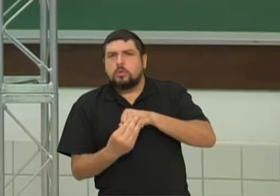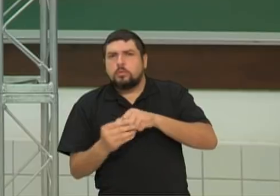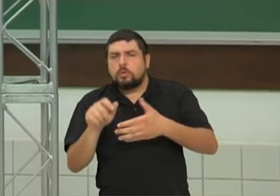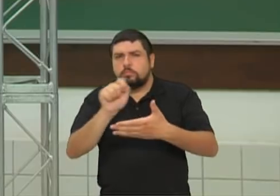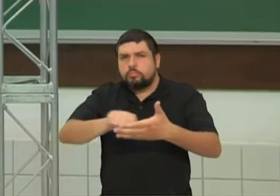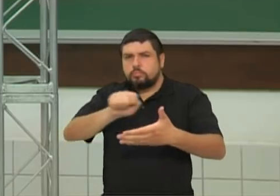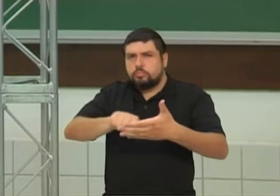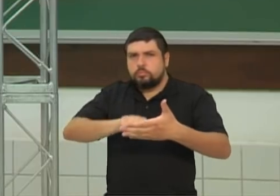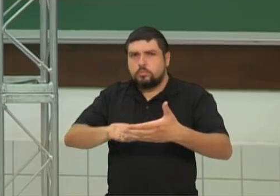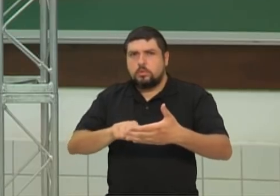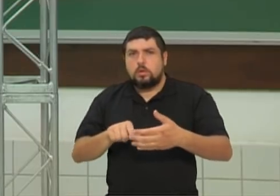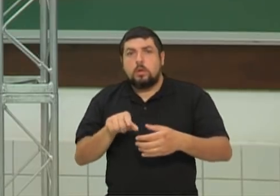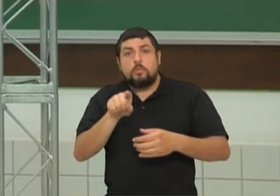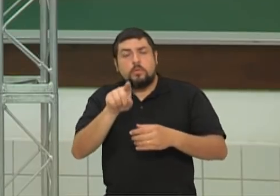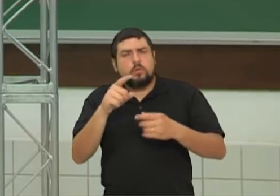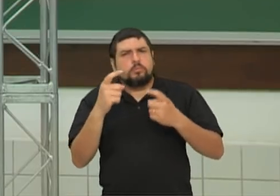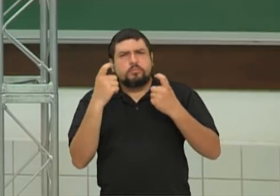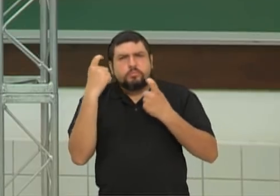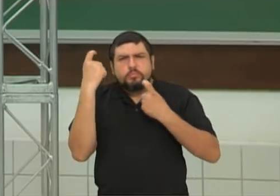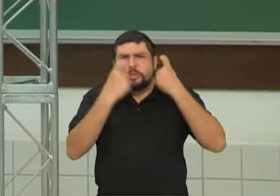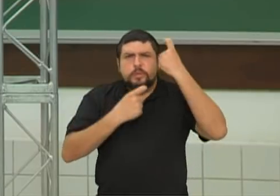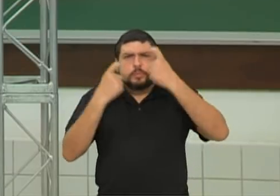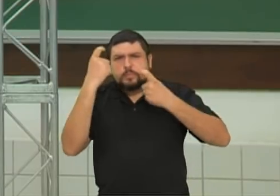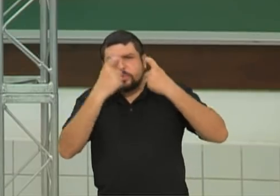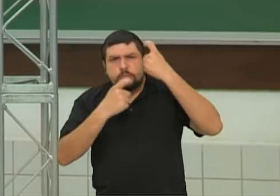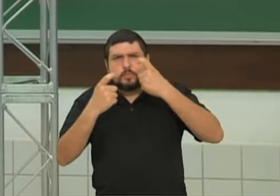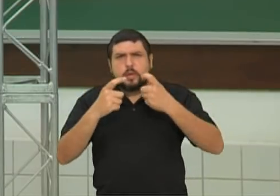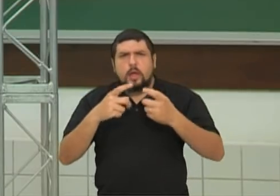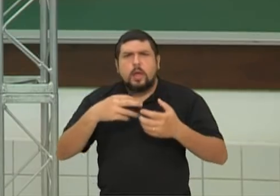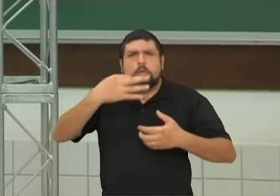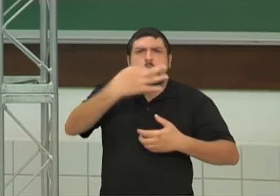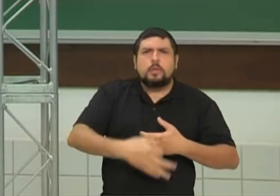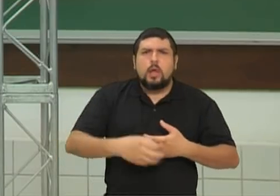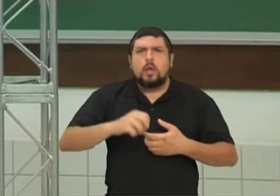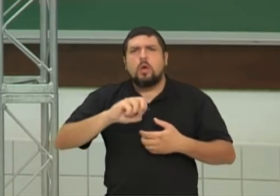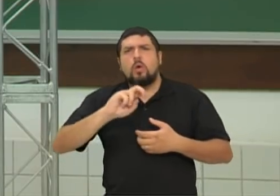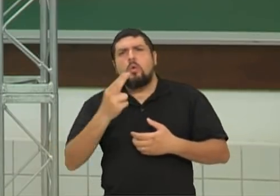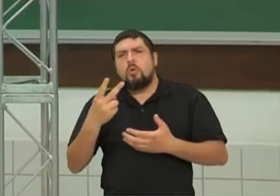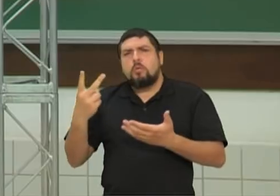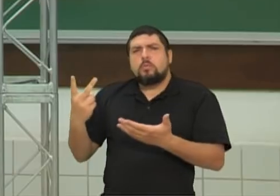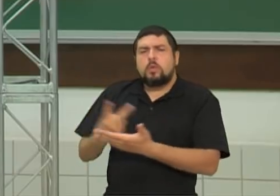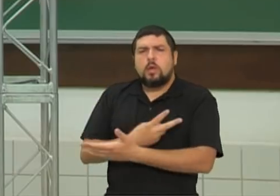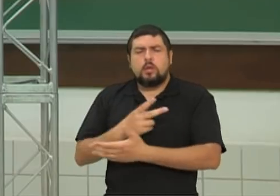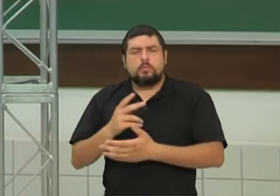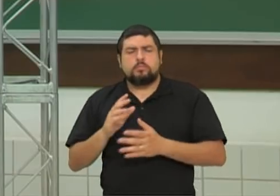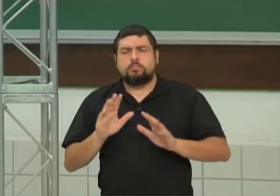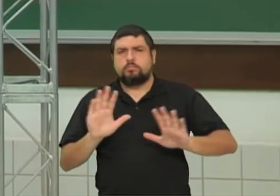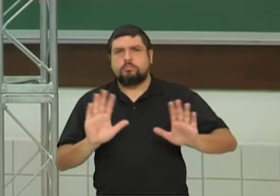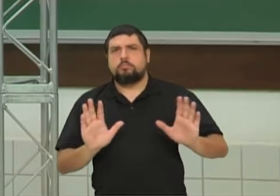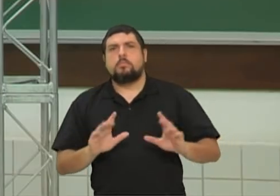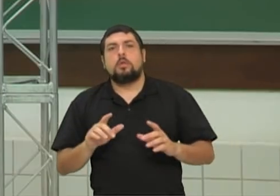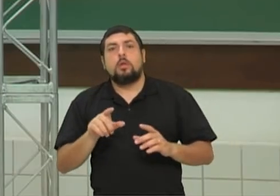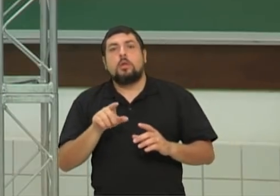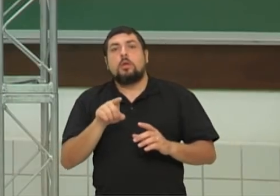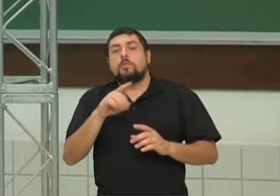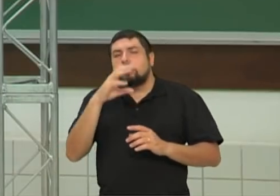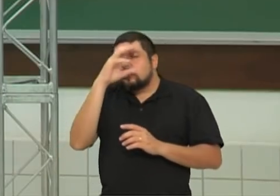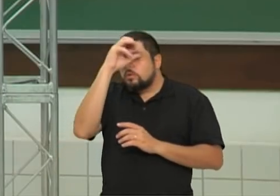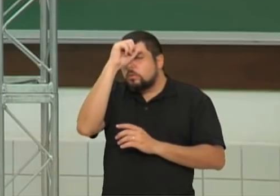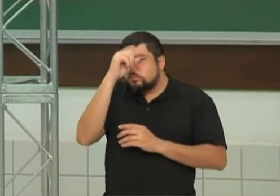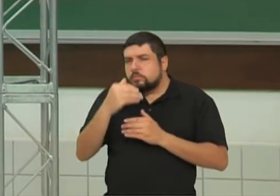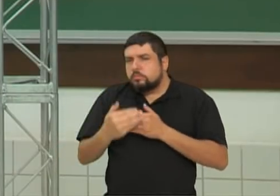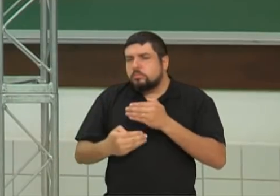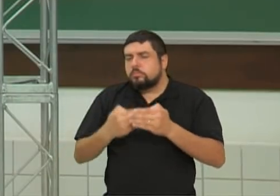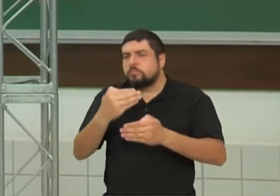não se preocupe necessariamente com certo ou errado. O importante é o que você aprende durante o processo.